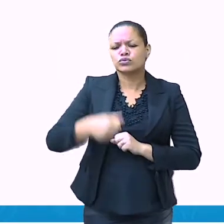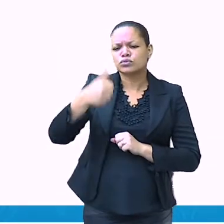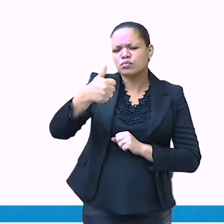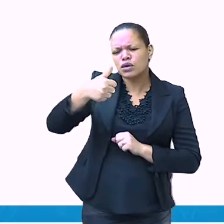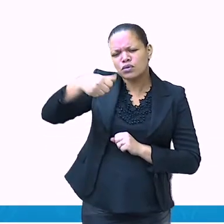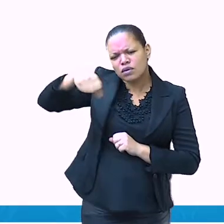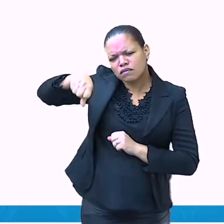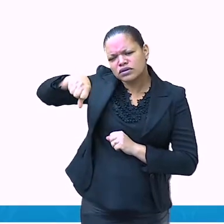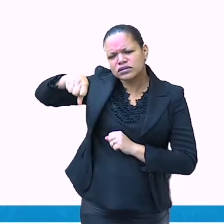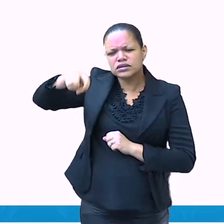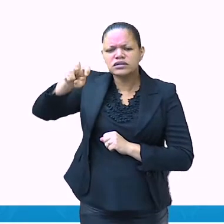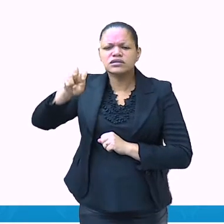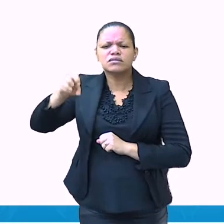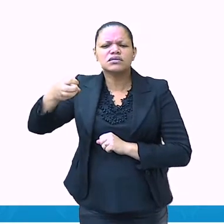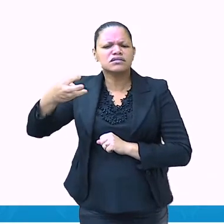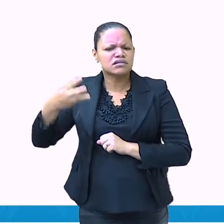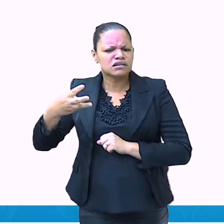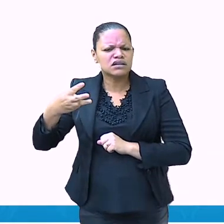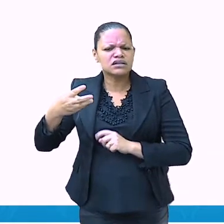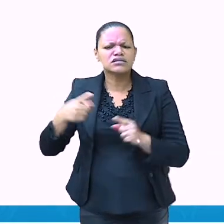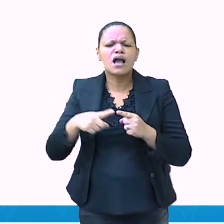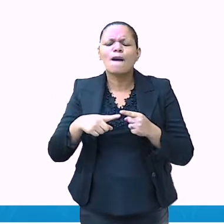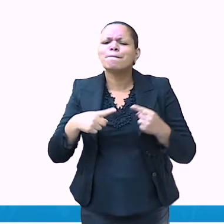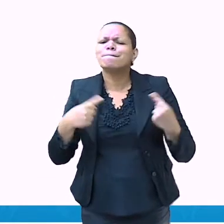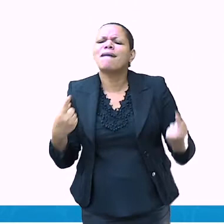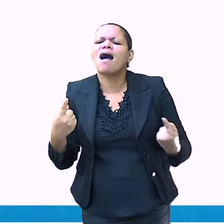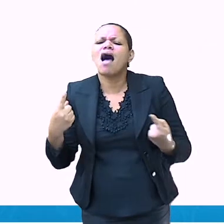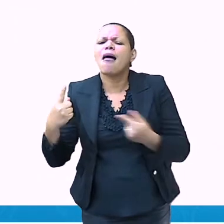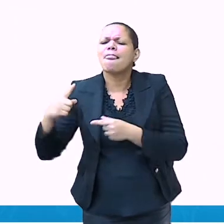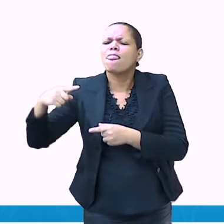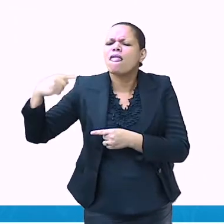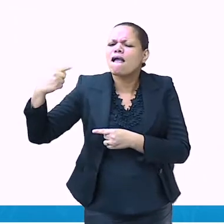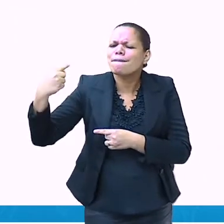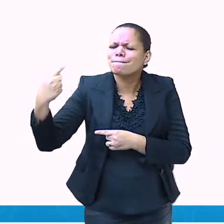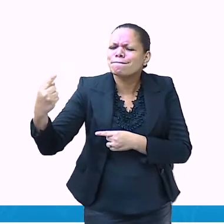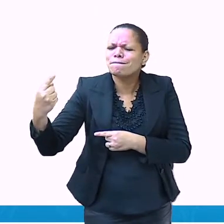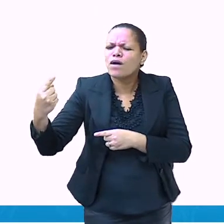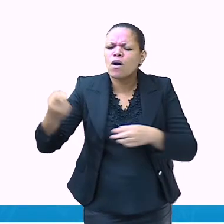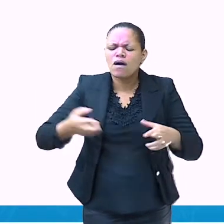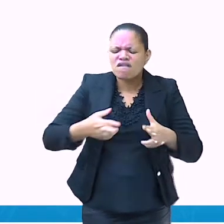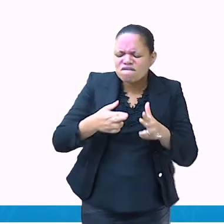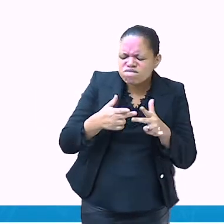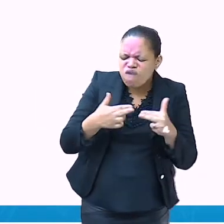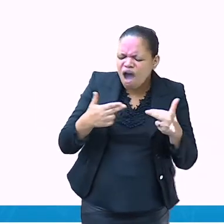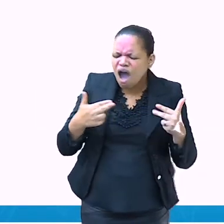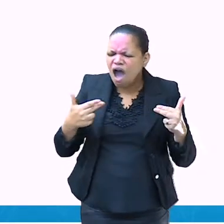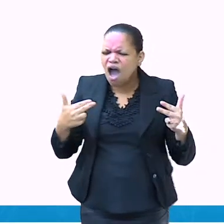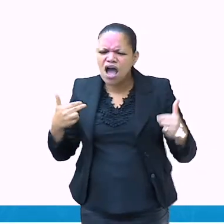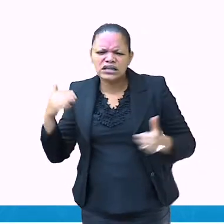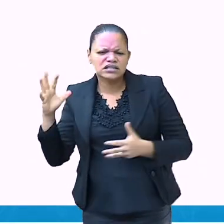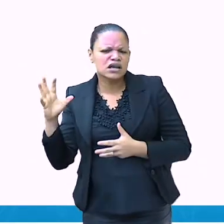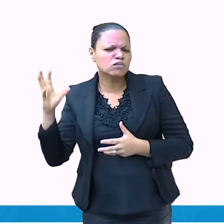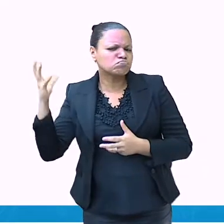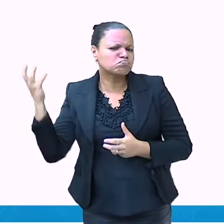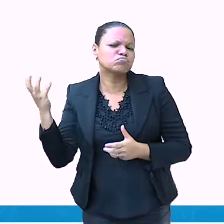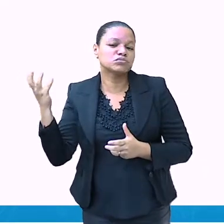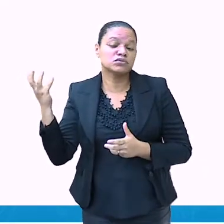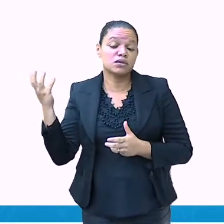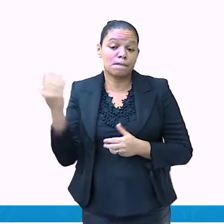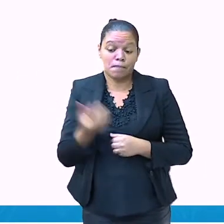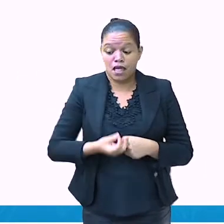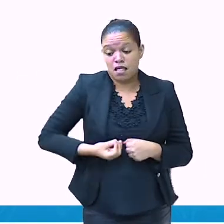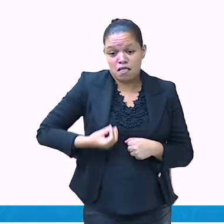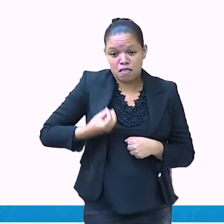acontecimento que estava acontecendo em Atlanta e nas suas redondezas, né? Temos ali a Carolina do Sul,